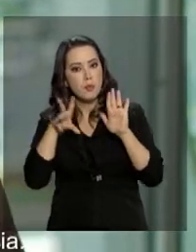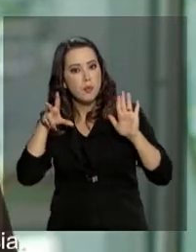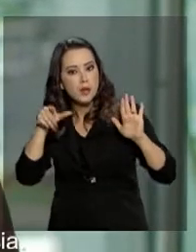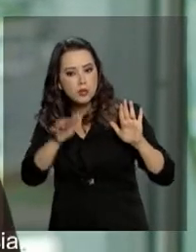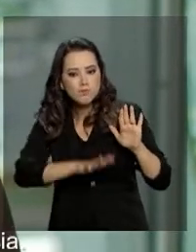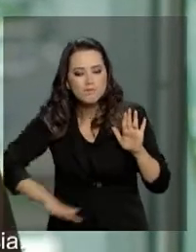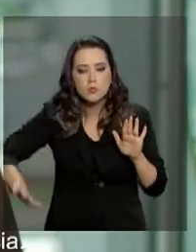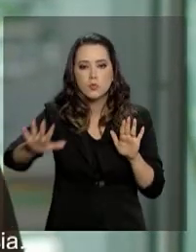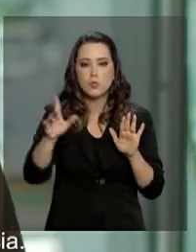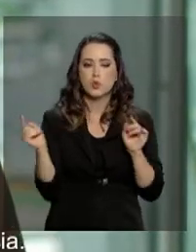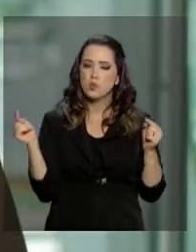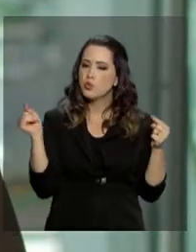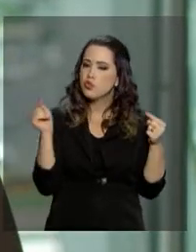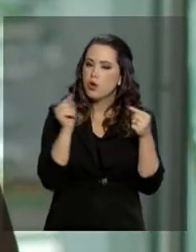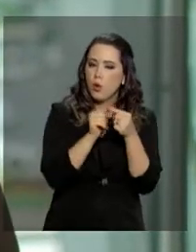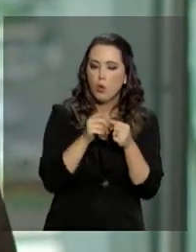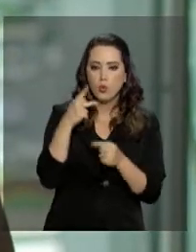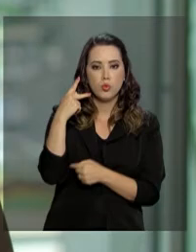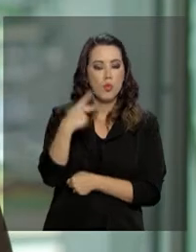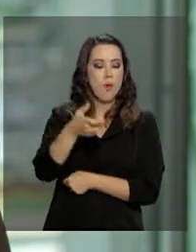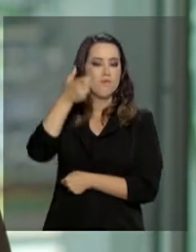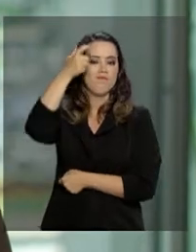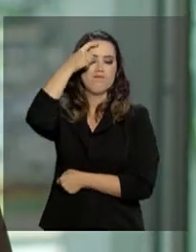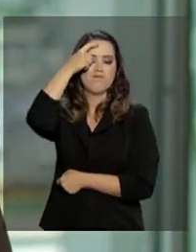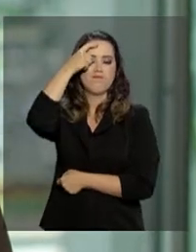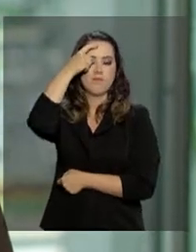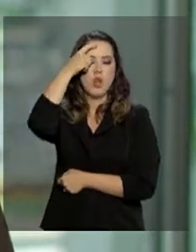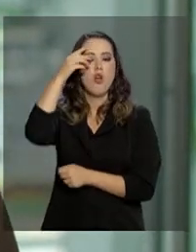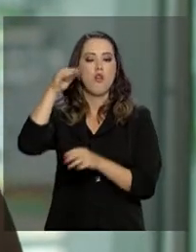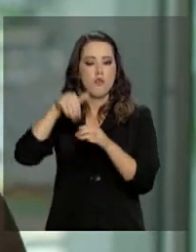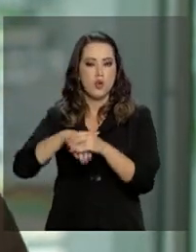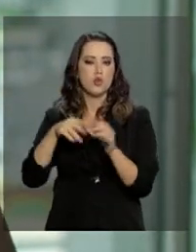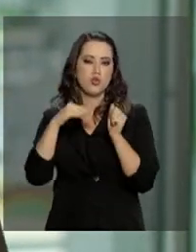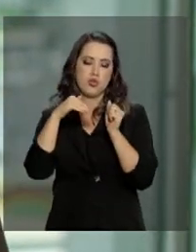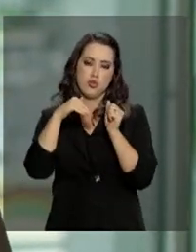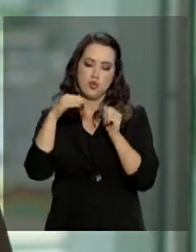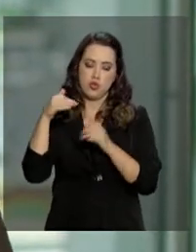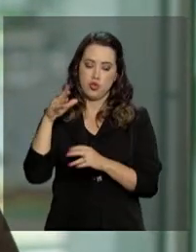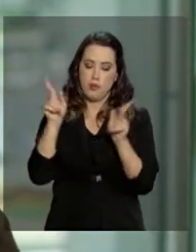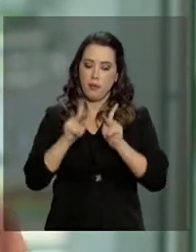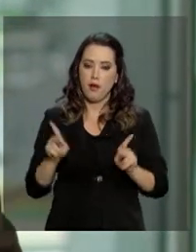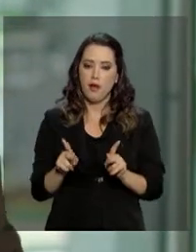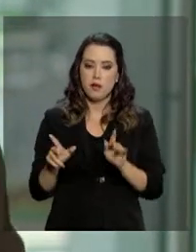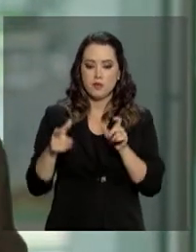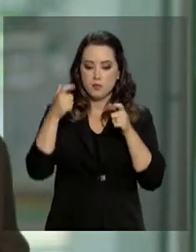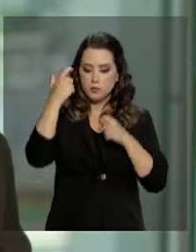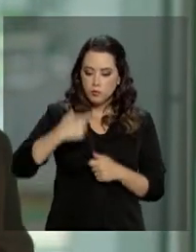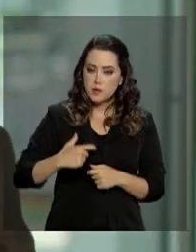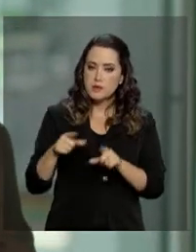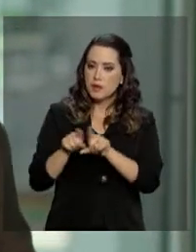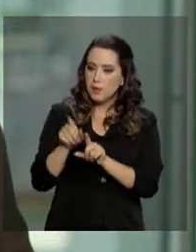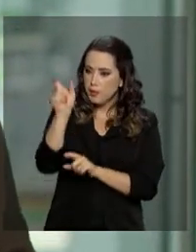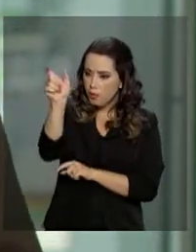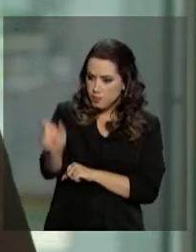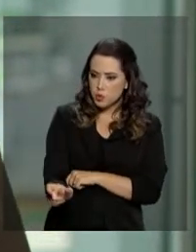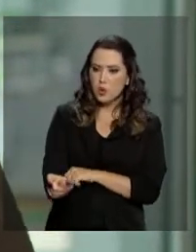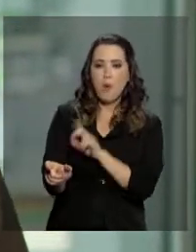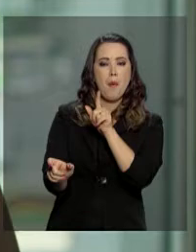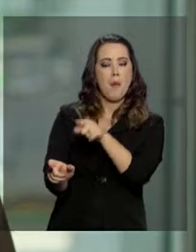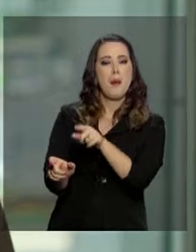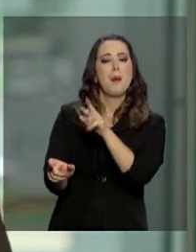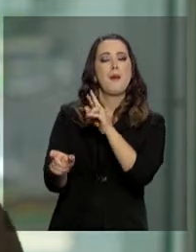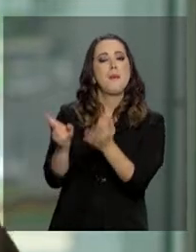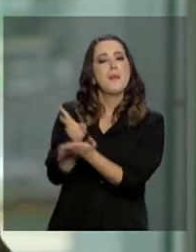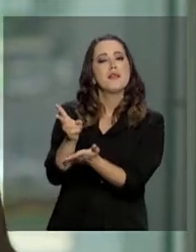de acordo com a sua consciência. Vote em paz consigo mesmo e com seu semelhante, mesmo que a escolha dele seja